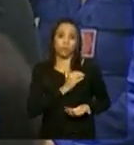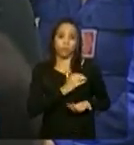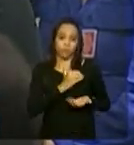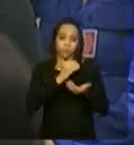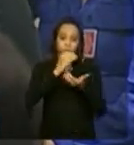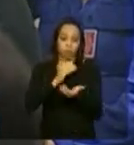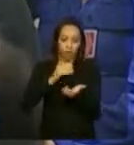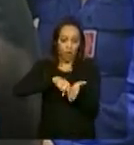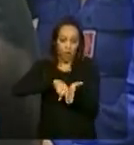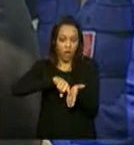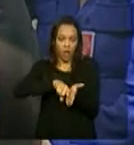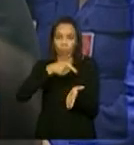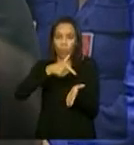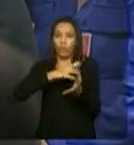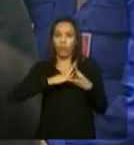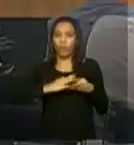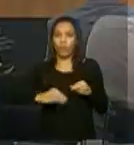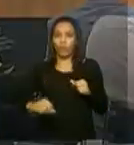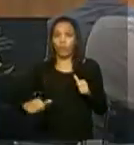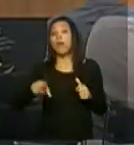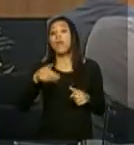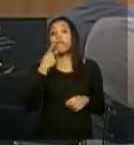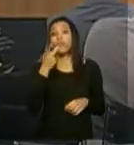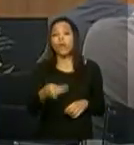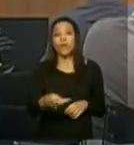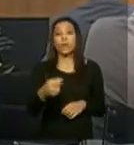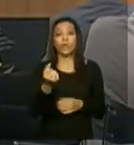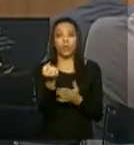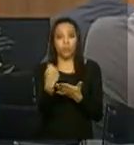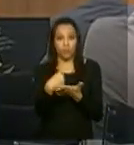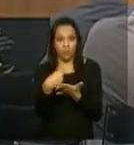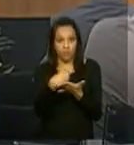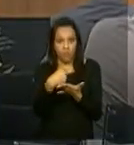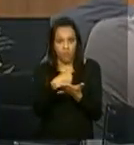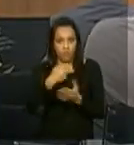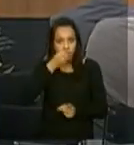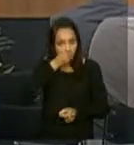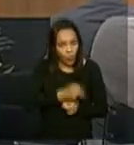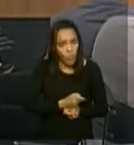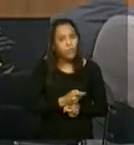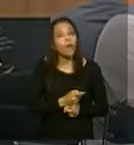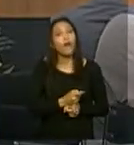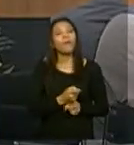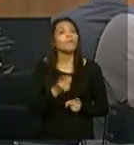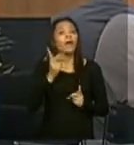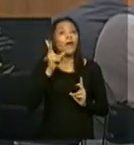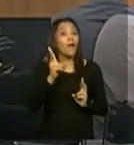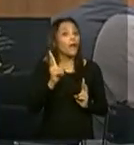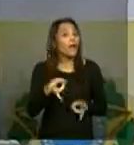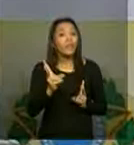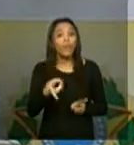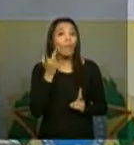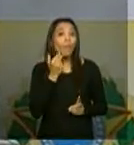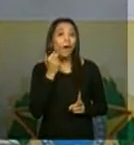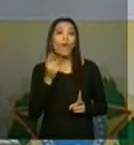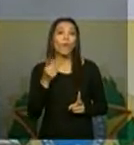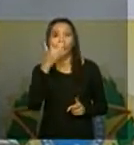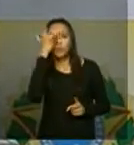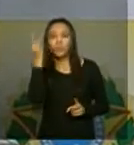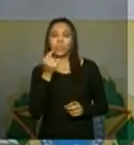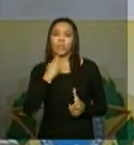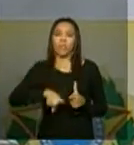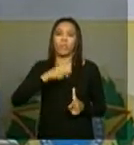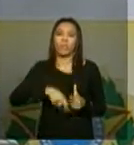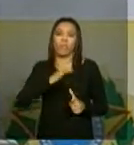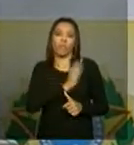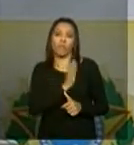que foi encontrado era compatível com alguém que tivesse aquele tipo de doença foi isso